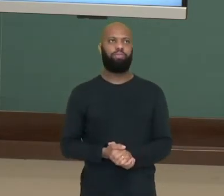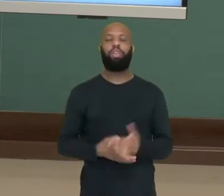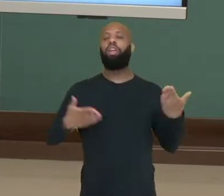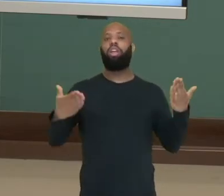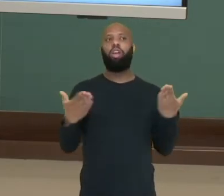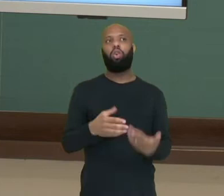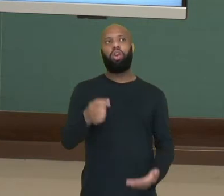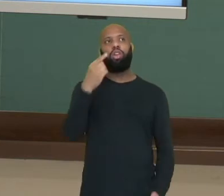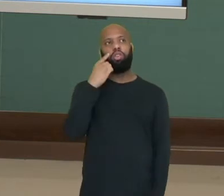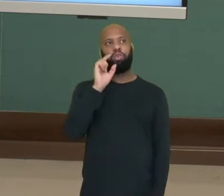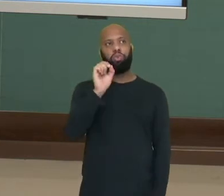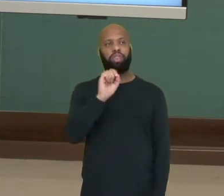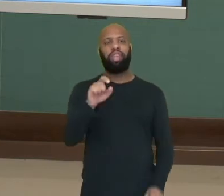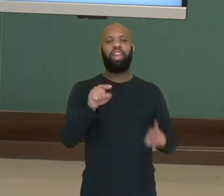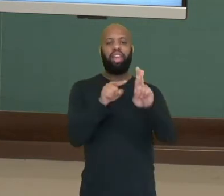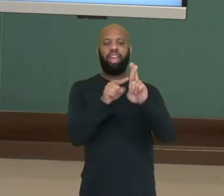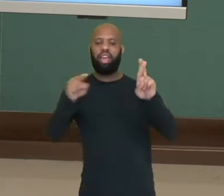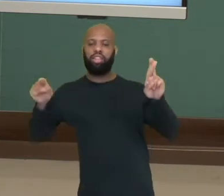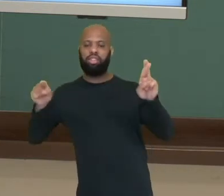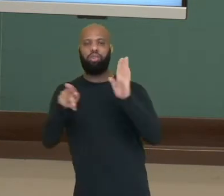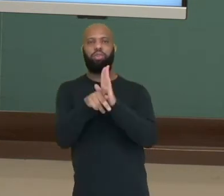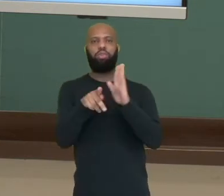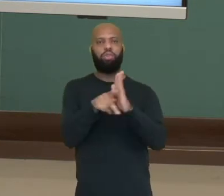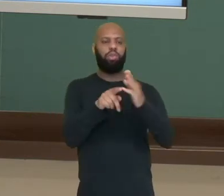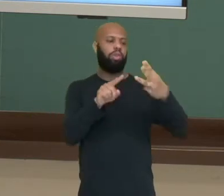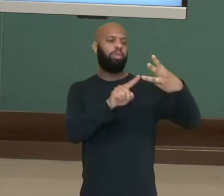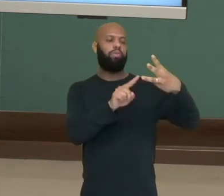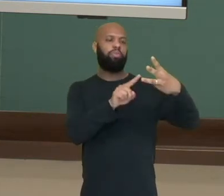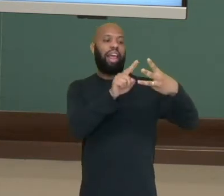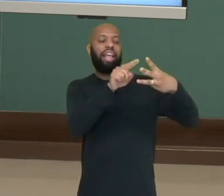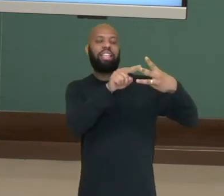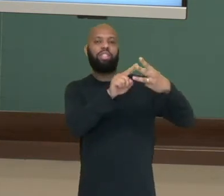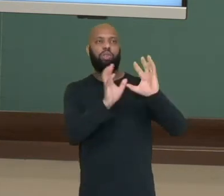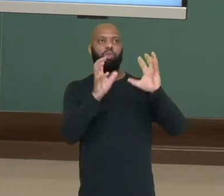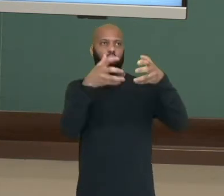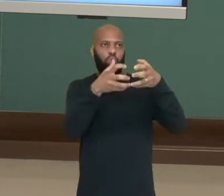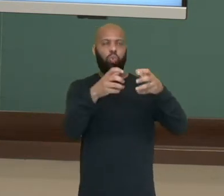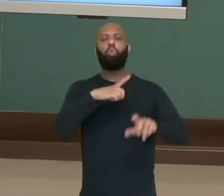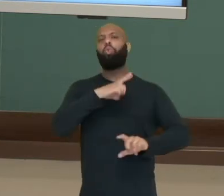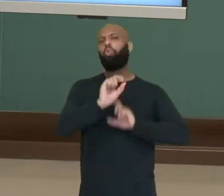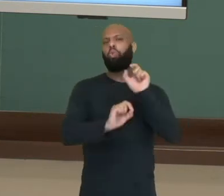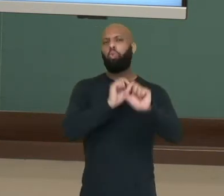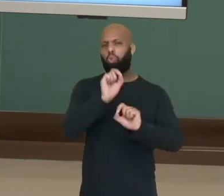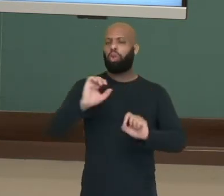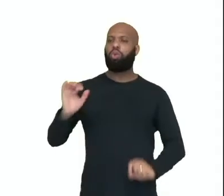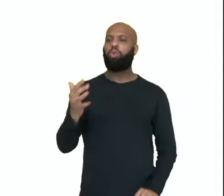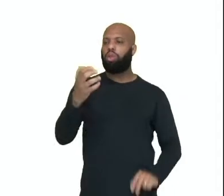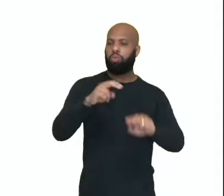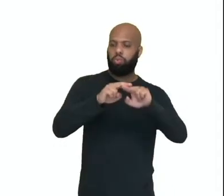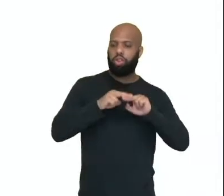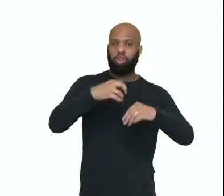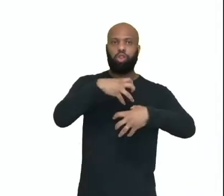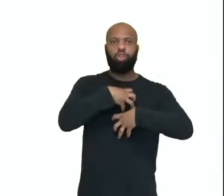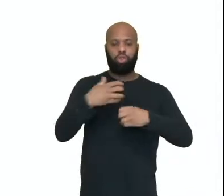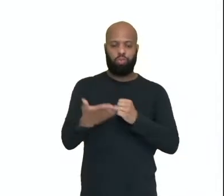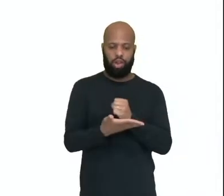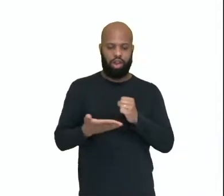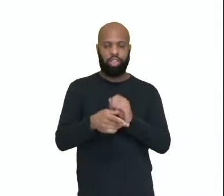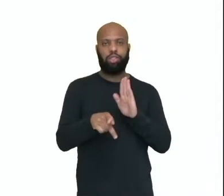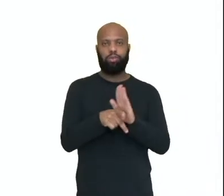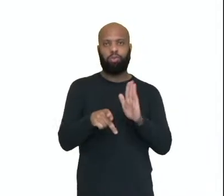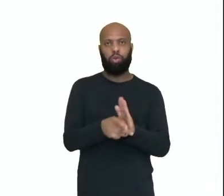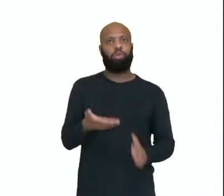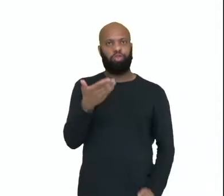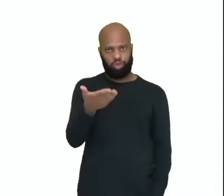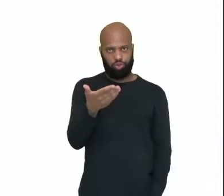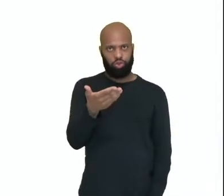Agora vamos ver um pouquinho das reações dos peróxidos. Então, as reações com peróxidos ocorrem devido ao caráter básico dessa